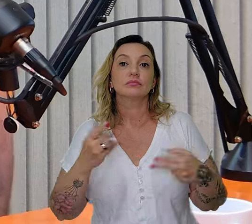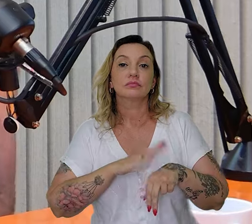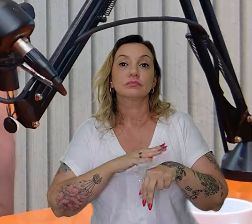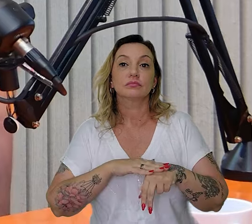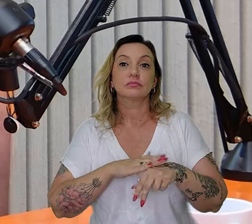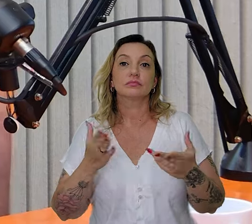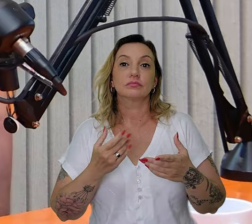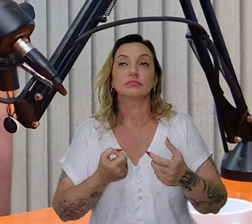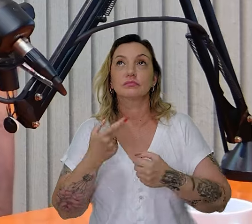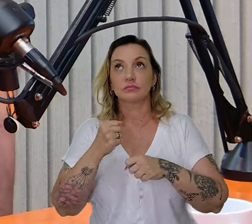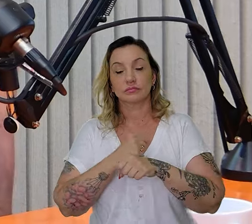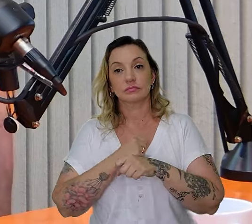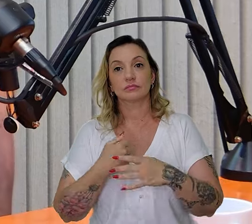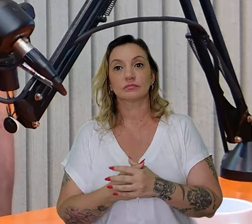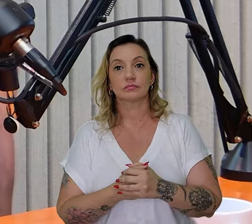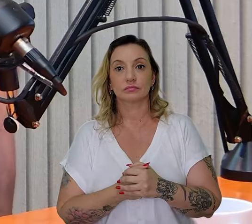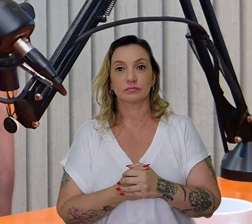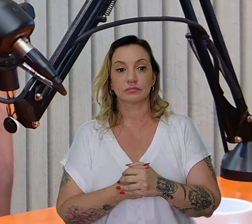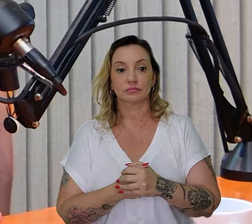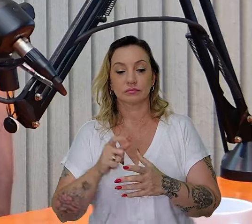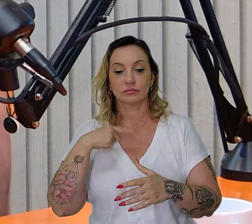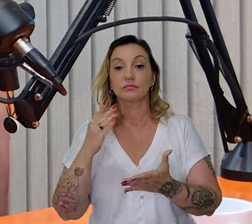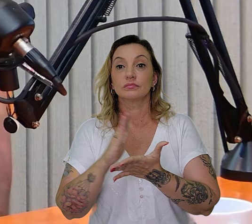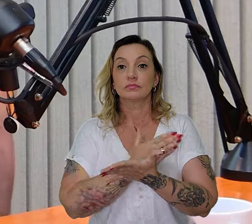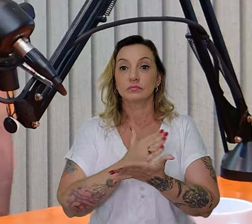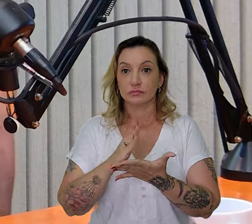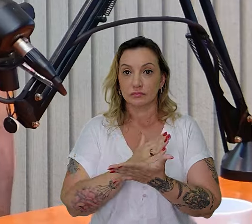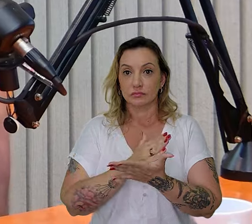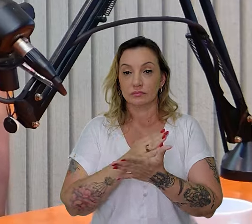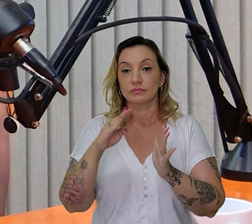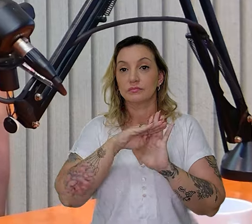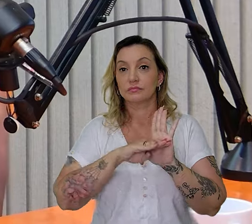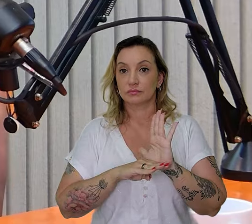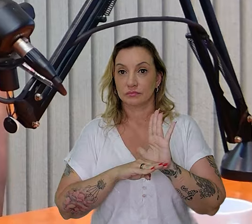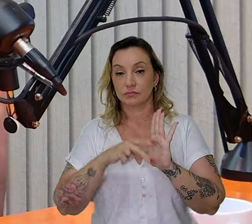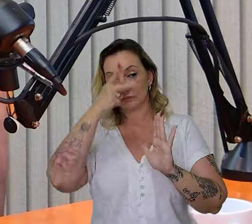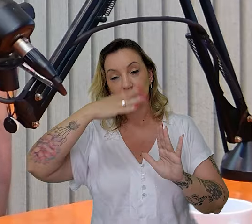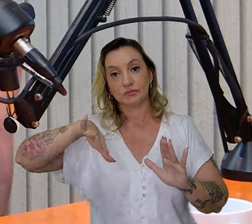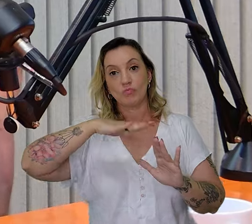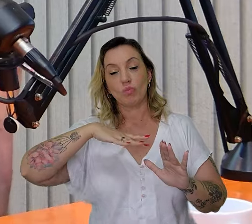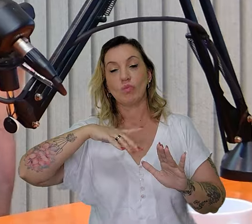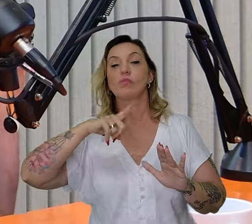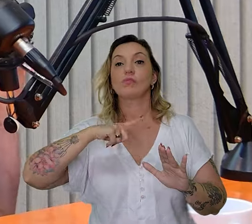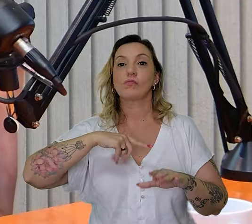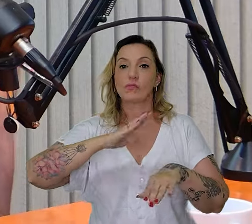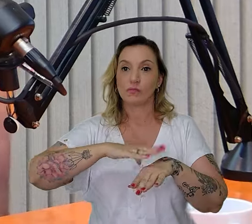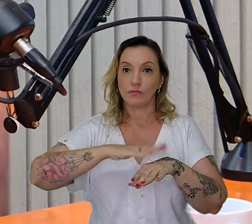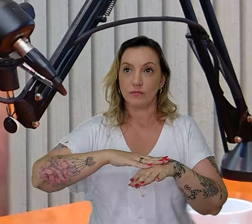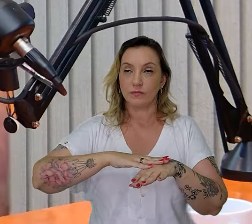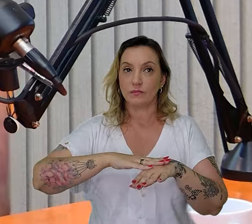algum tempo a gente dividiu os programas para que as pessoas possam fazer os programas em em em tamanhos